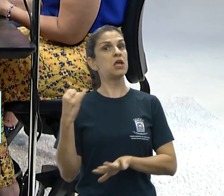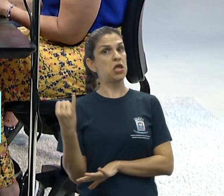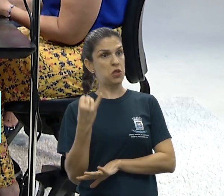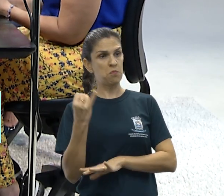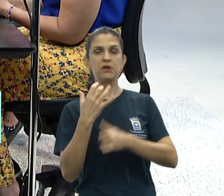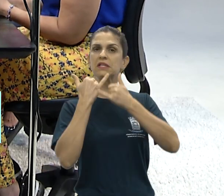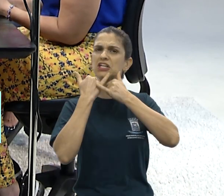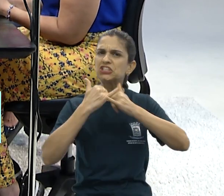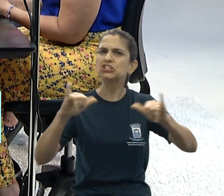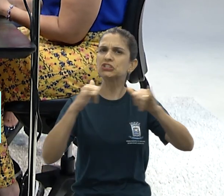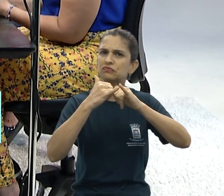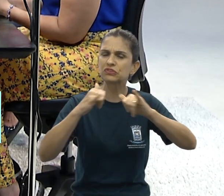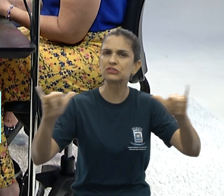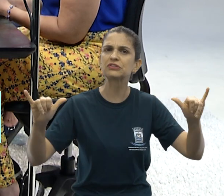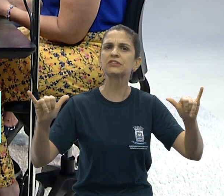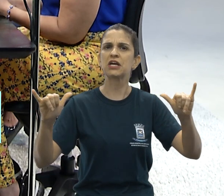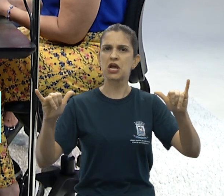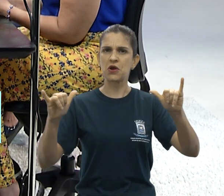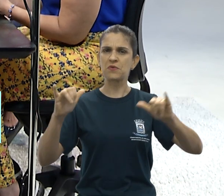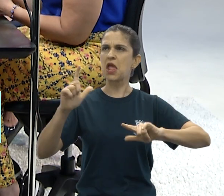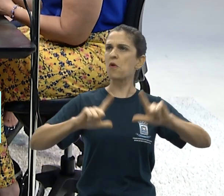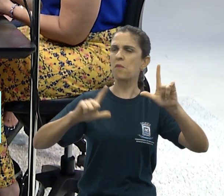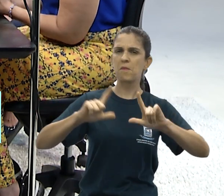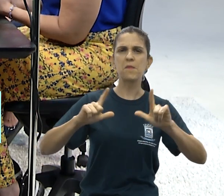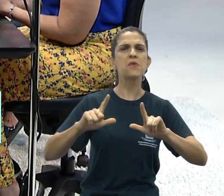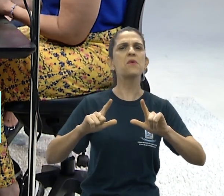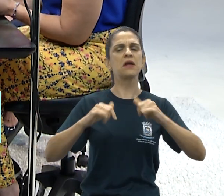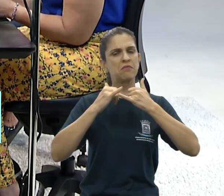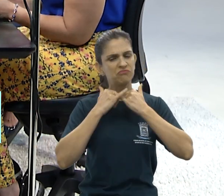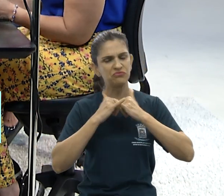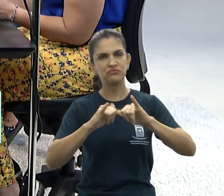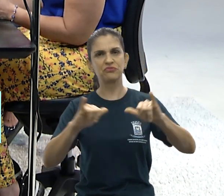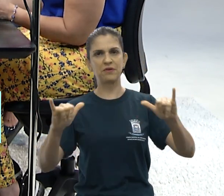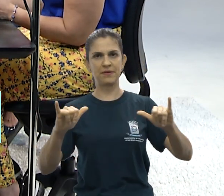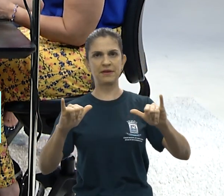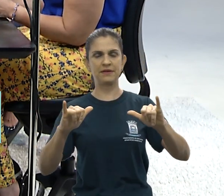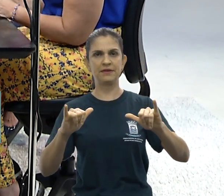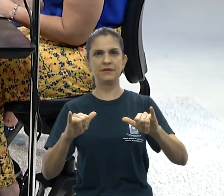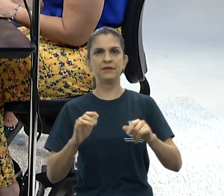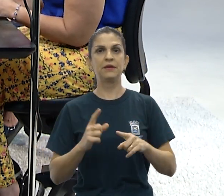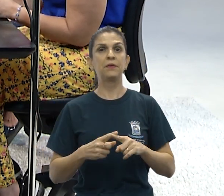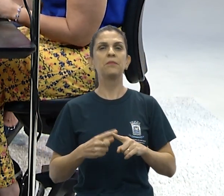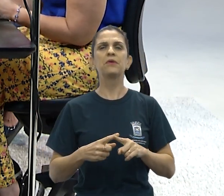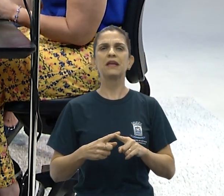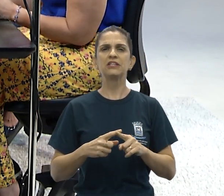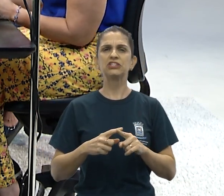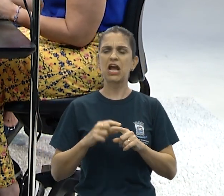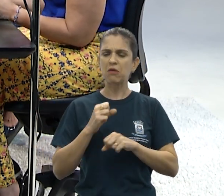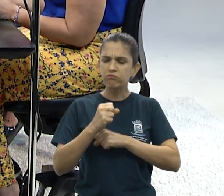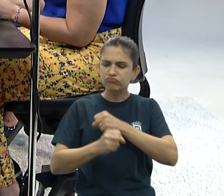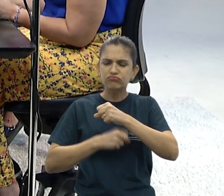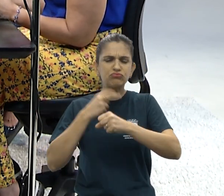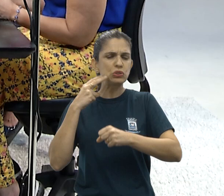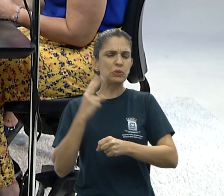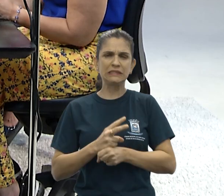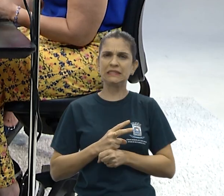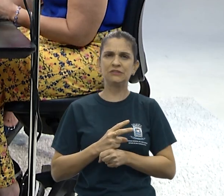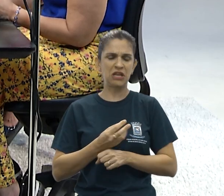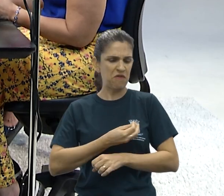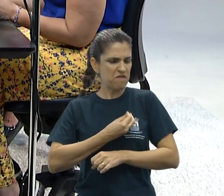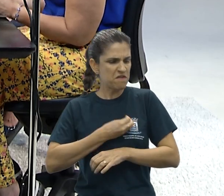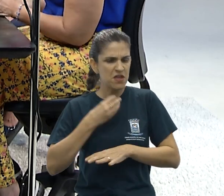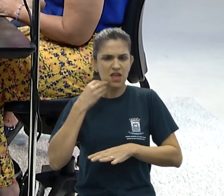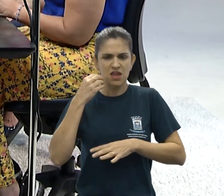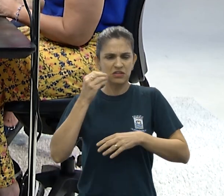até agradecer, né, porque, como eu disse, eu já estou convivendo com esse problema há 2 anos e eu vejo